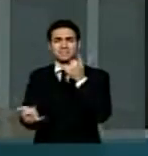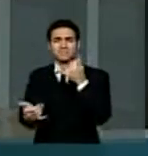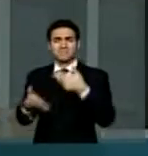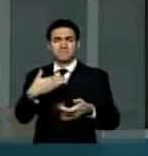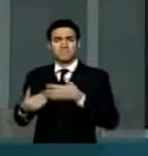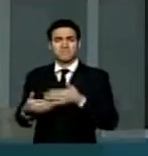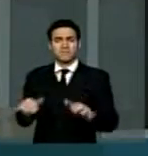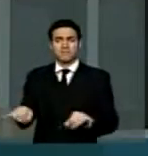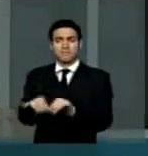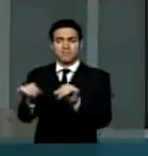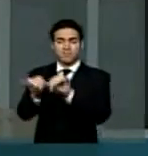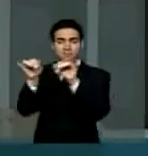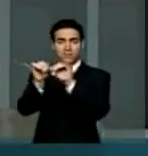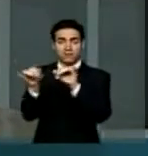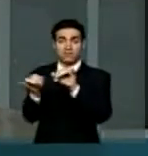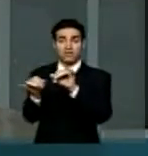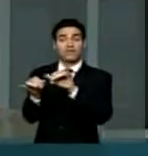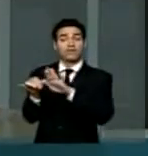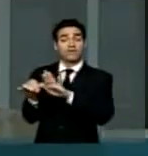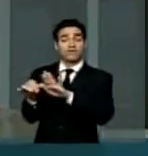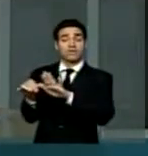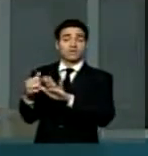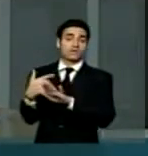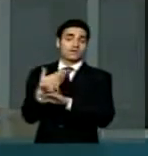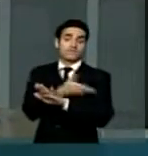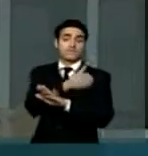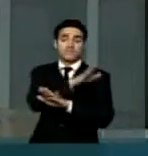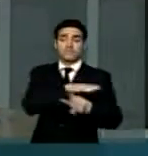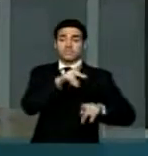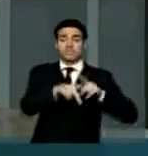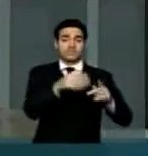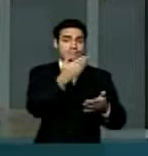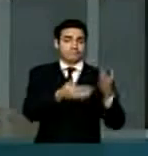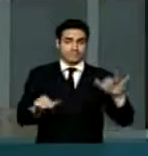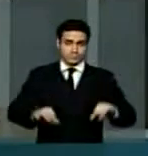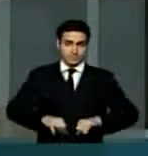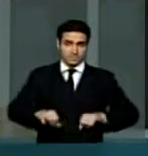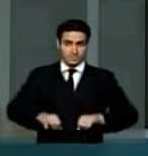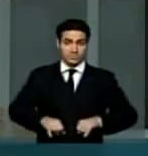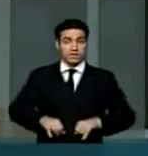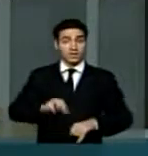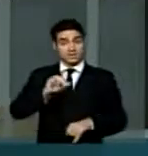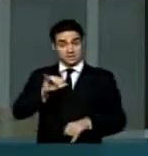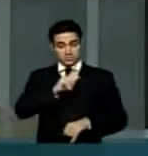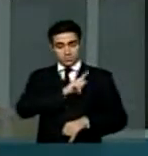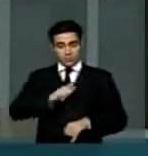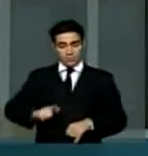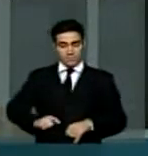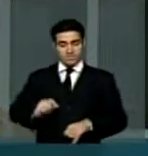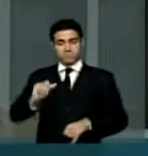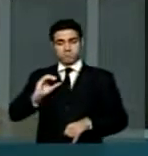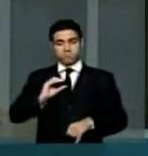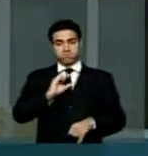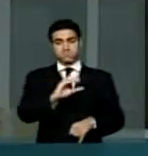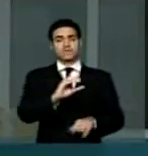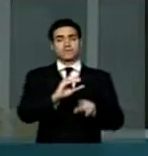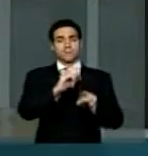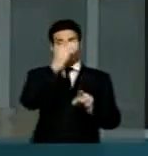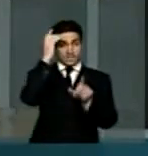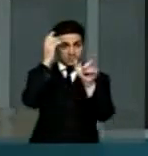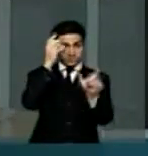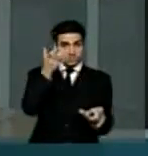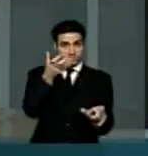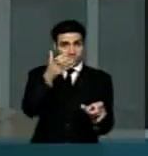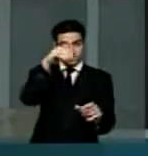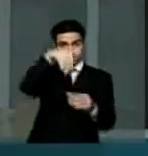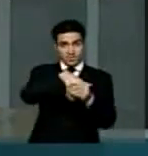impostas ou serem oferecidas ao povo brasileiro. O financiamento público-campanha é fundamental para o resgate da condição